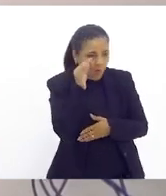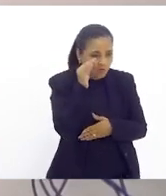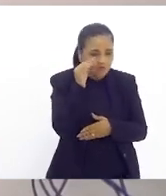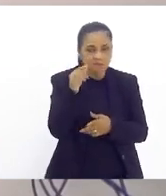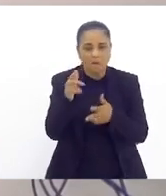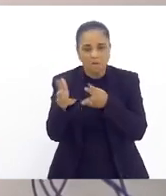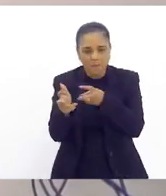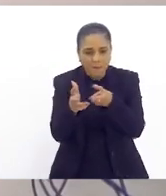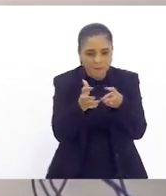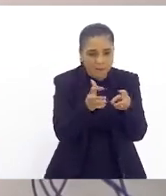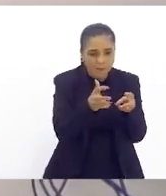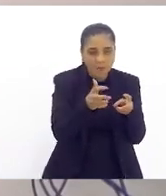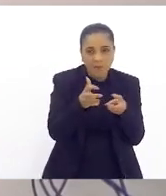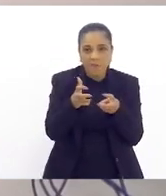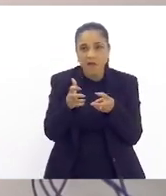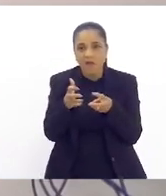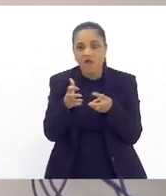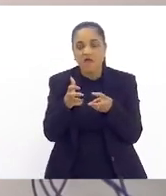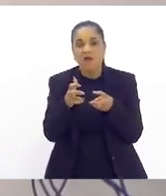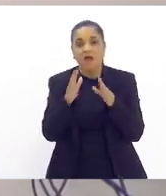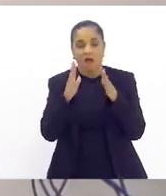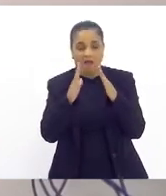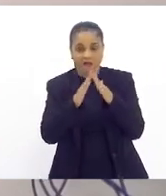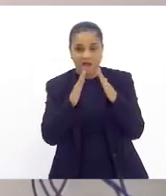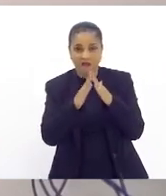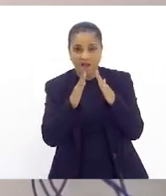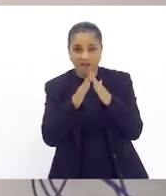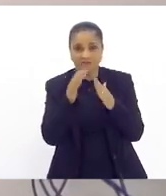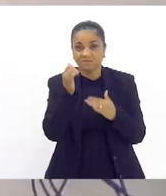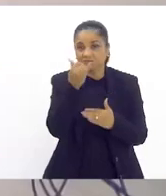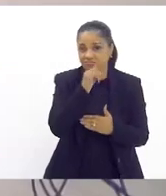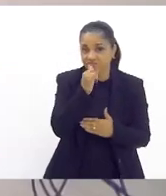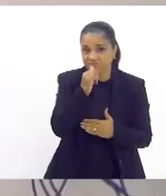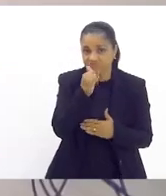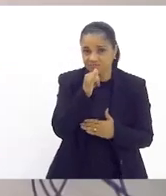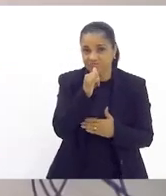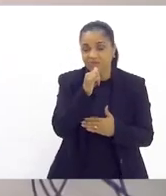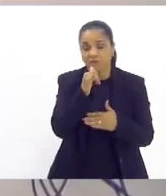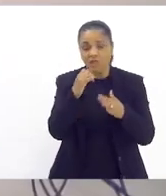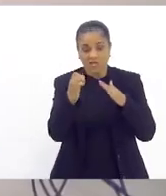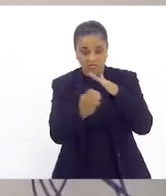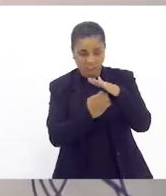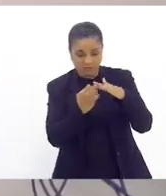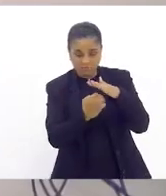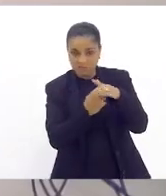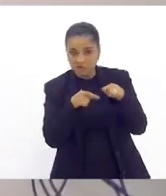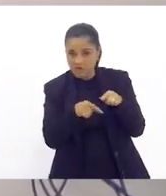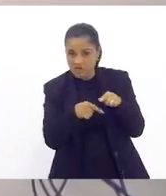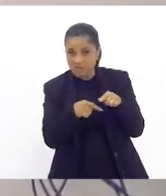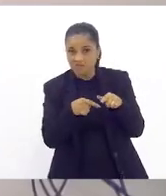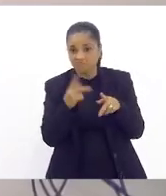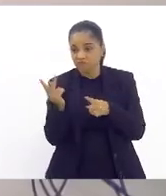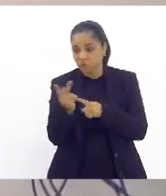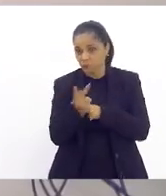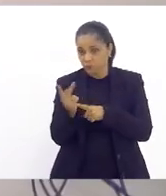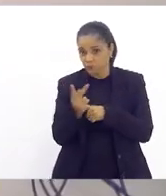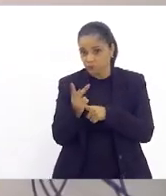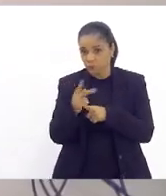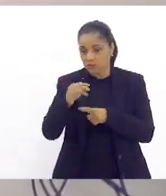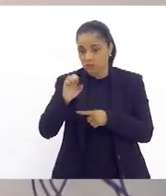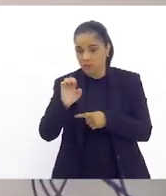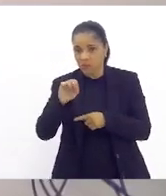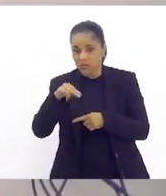que se cruza é o fornecimento de energia elétrica explorado por essas duas empresas com esse